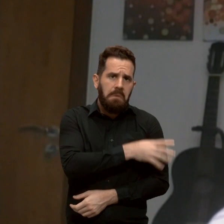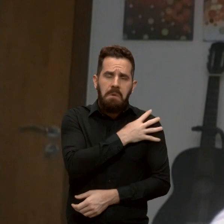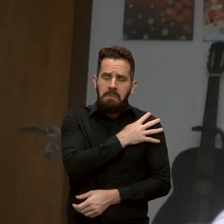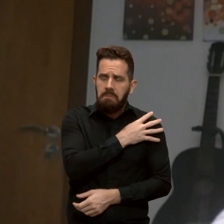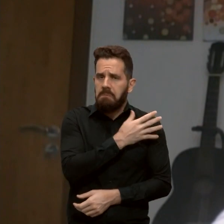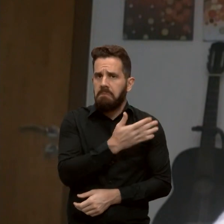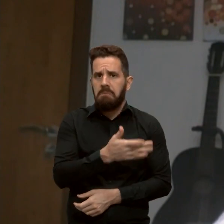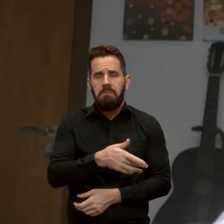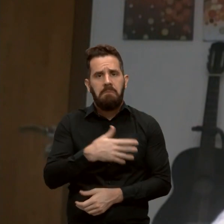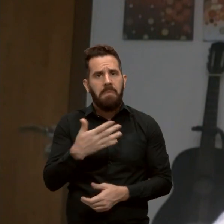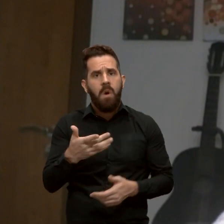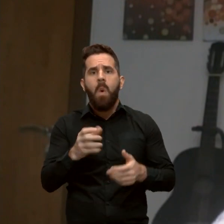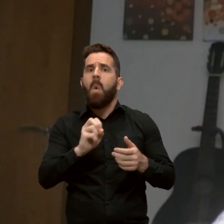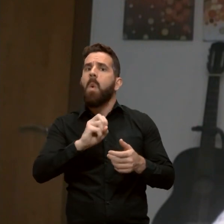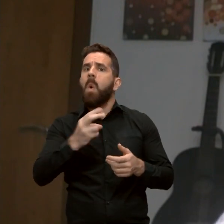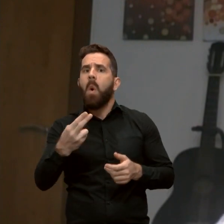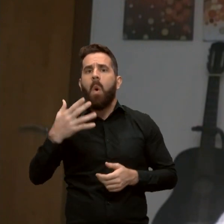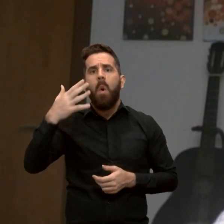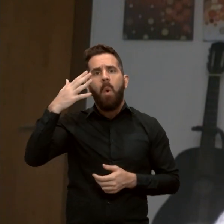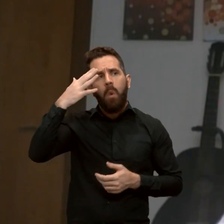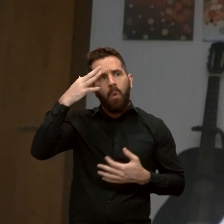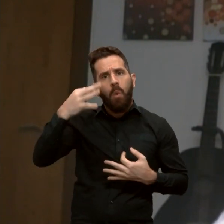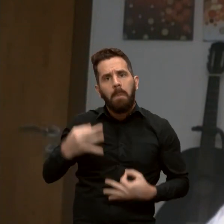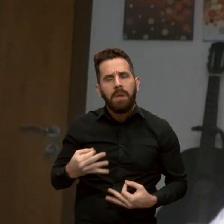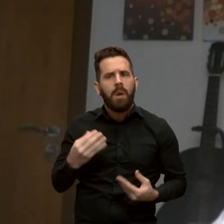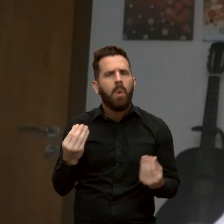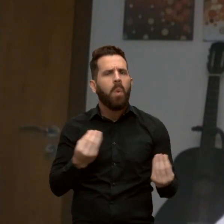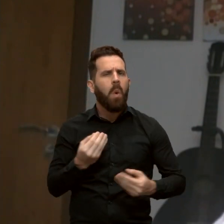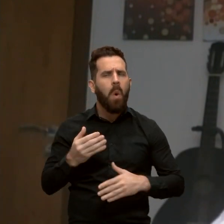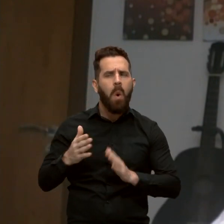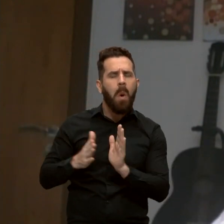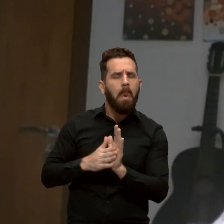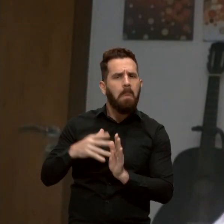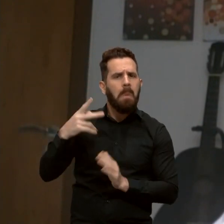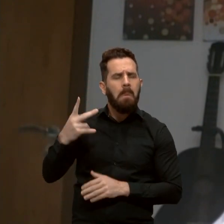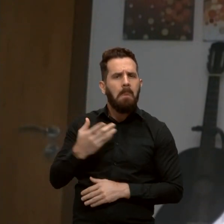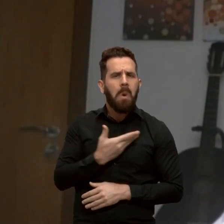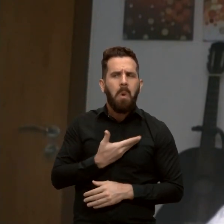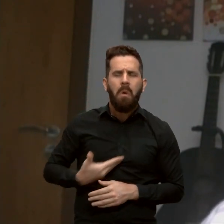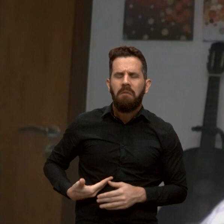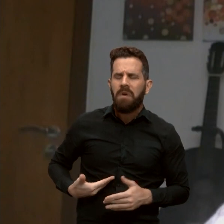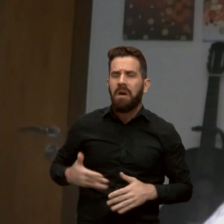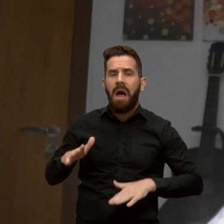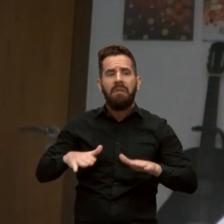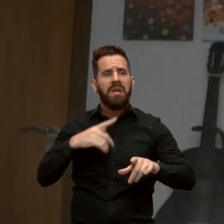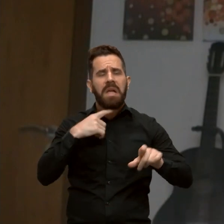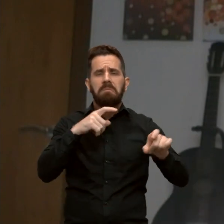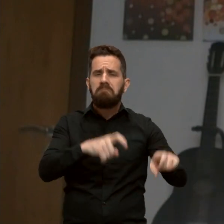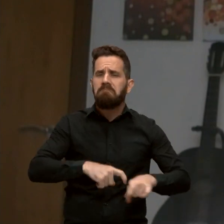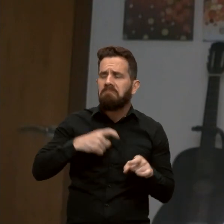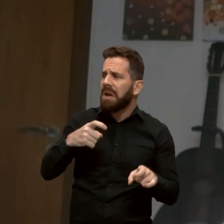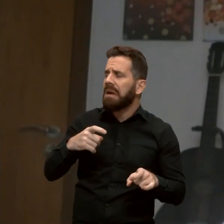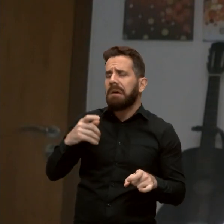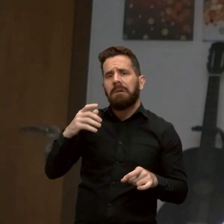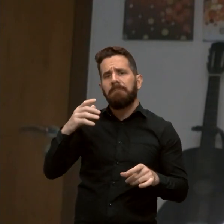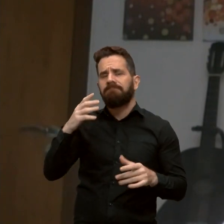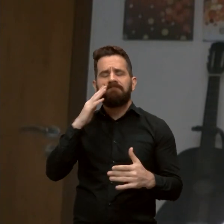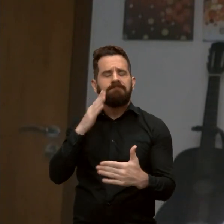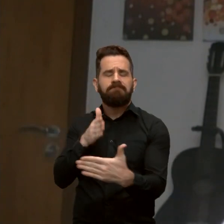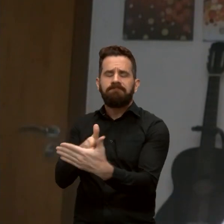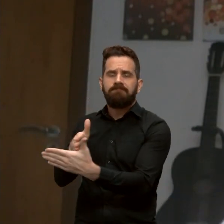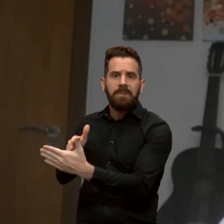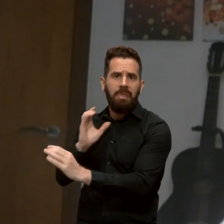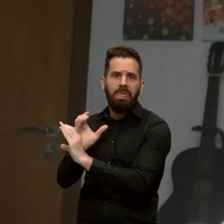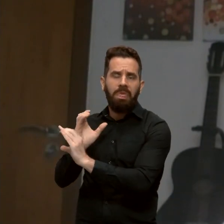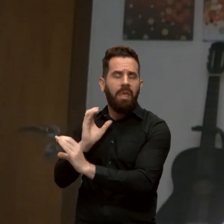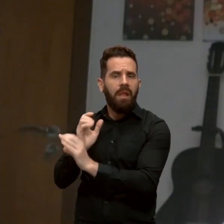dificuldade de entender os processos públicos, né? Então, os agricultores, em geral, não participam ou têm muita dificuldade de participar,